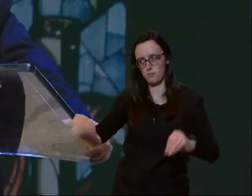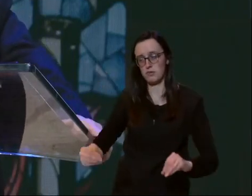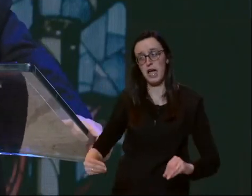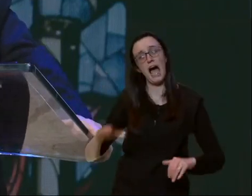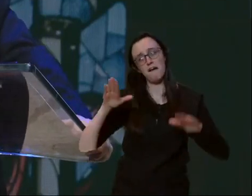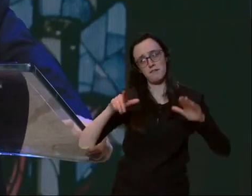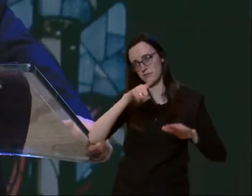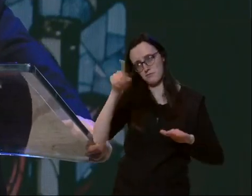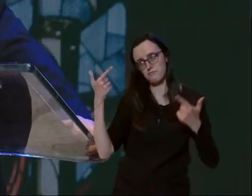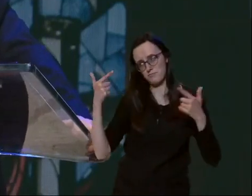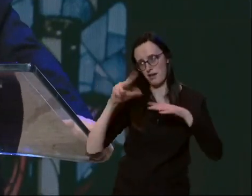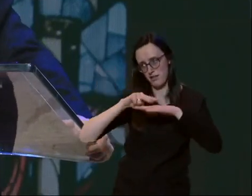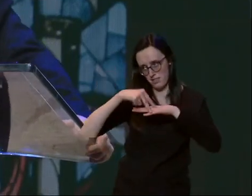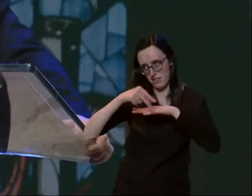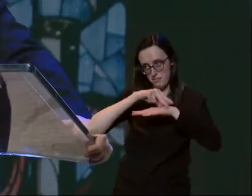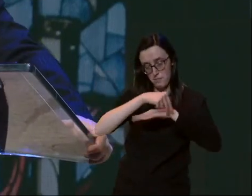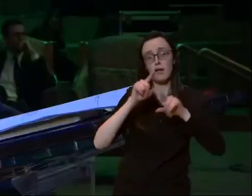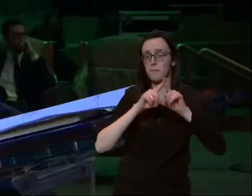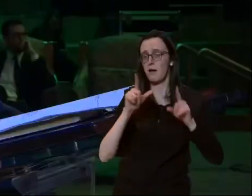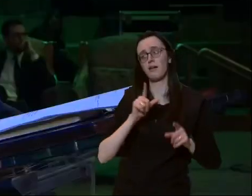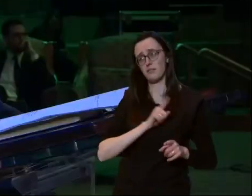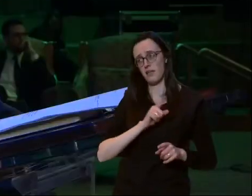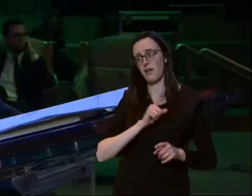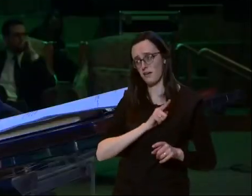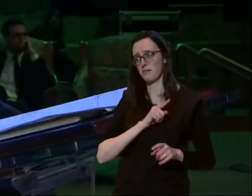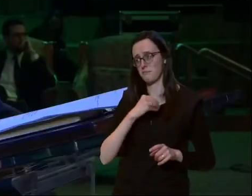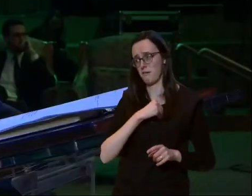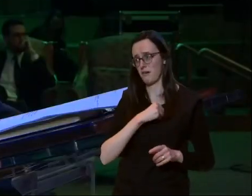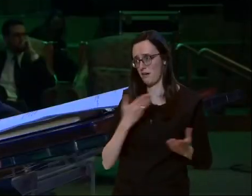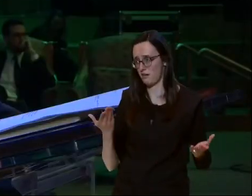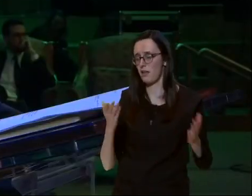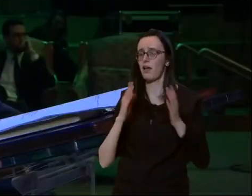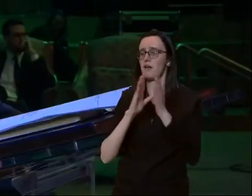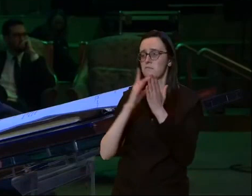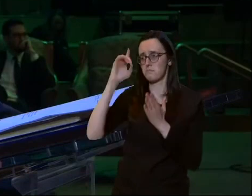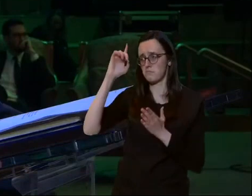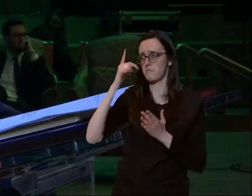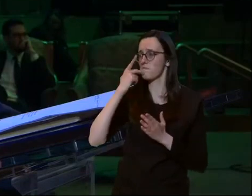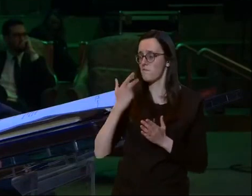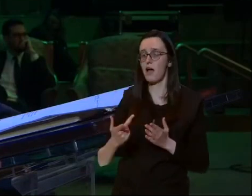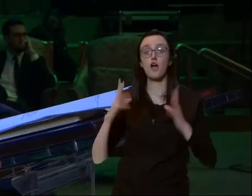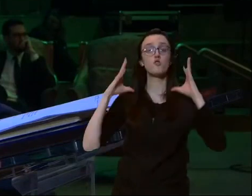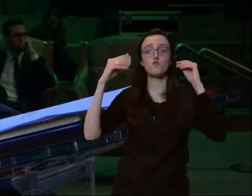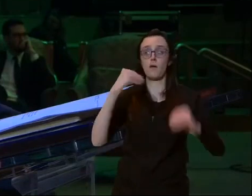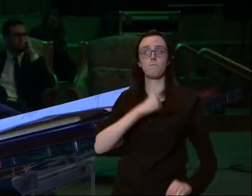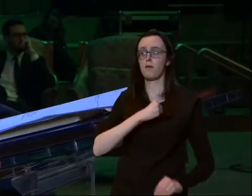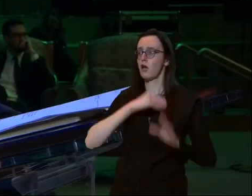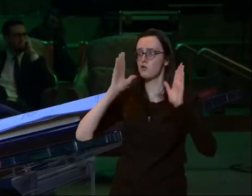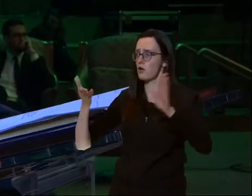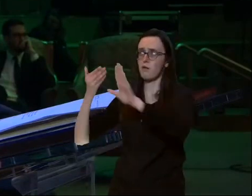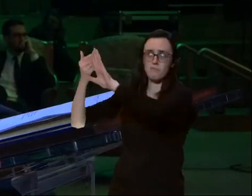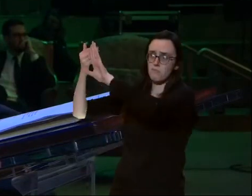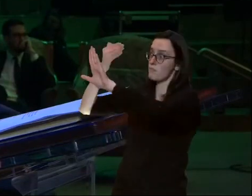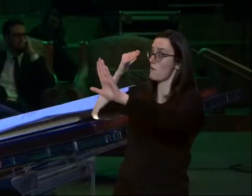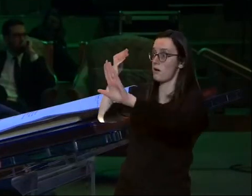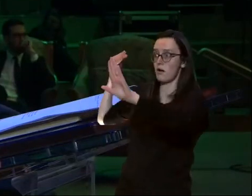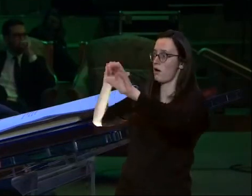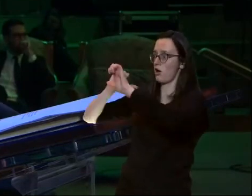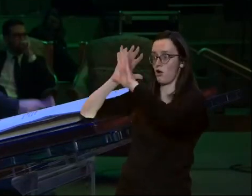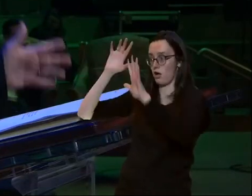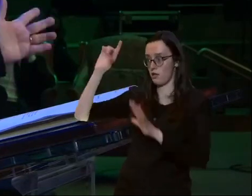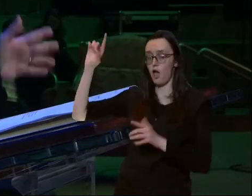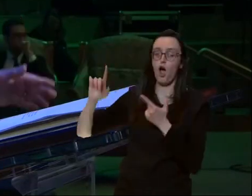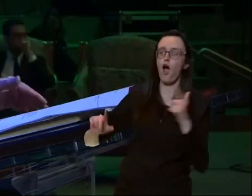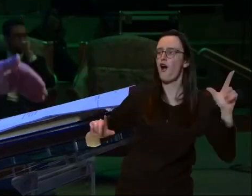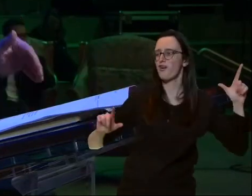Esse todo mundo tem. A Bíblia diz que todos pecaram e destituídos estão da glória de Deus. Outra versão